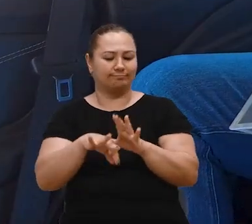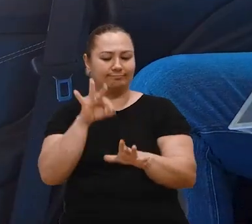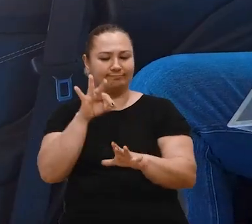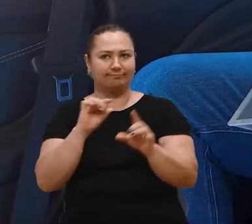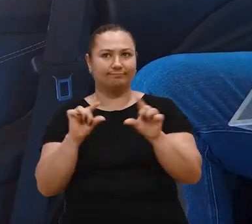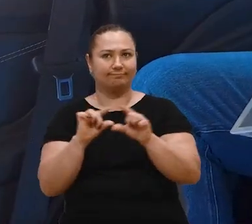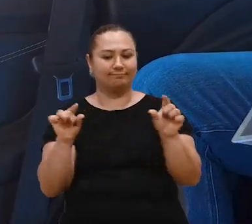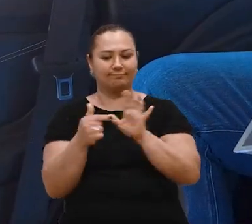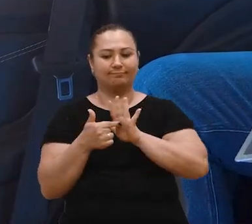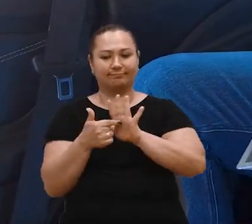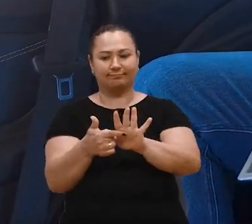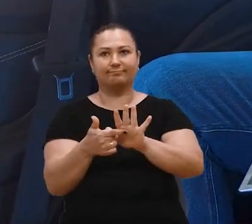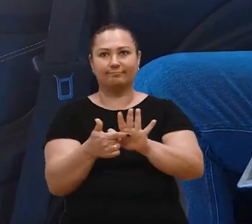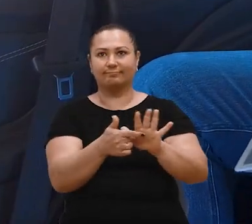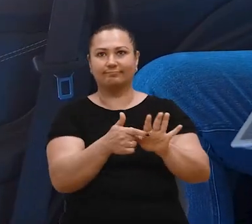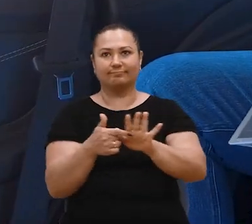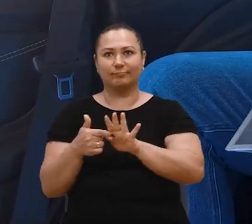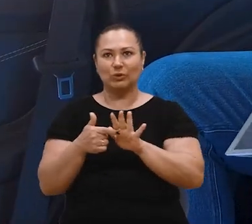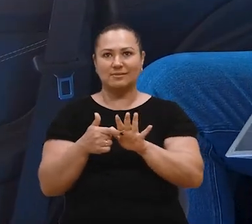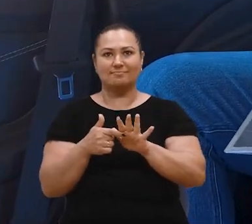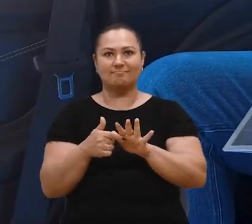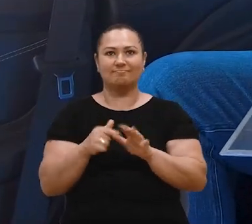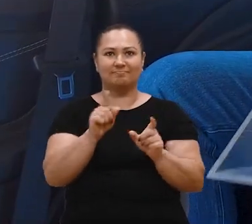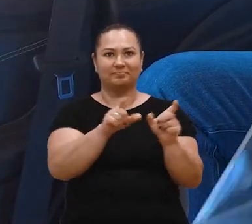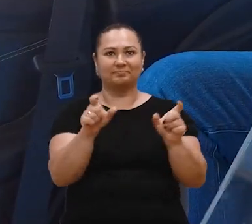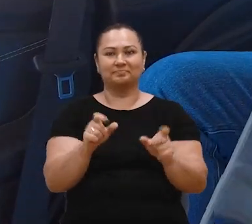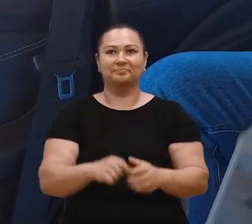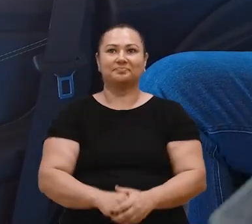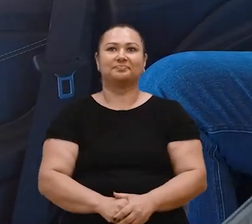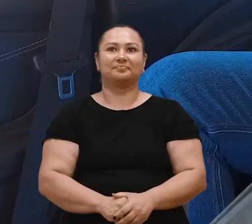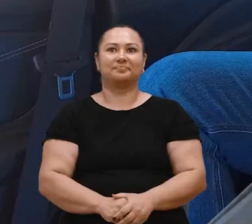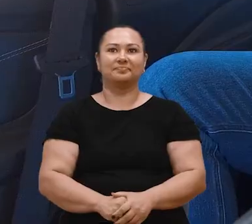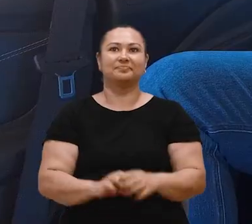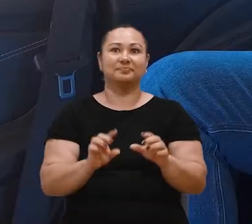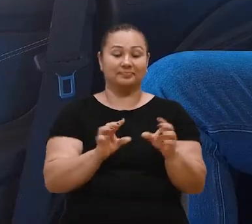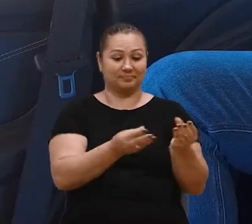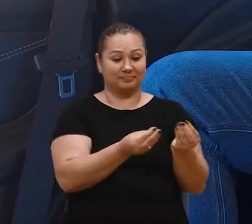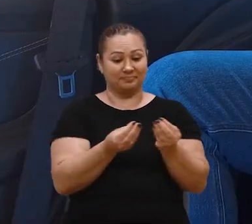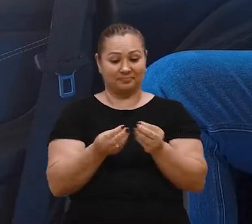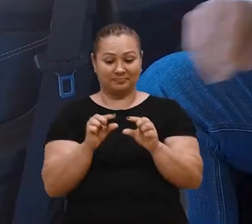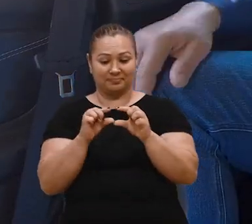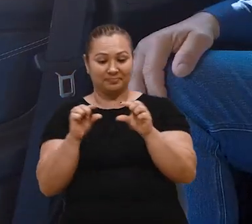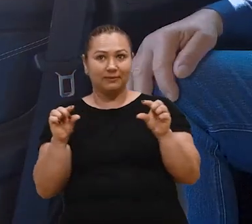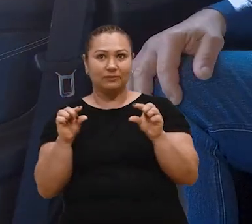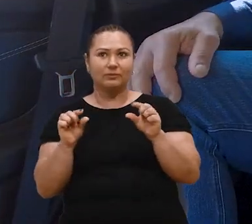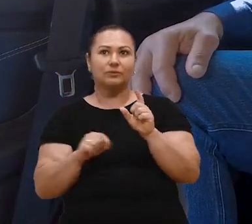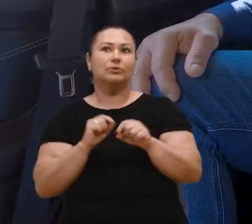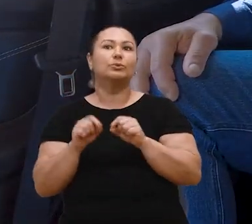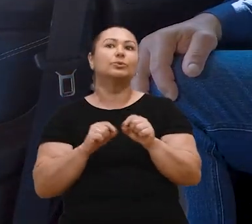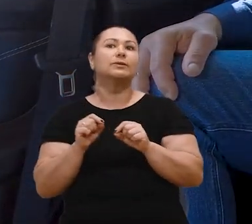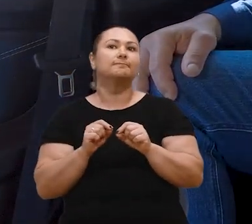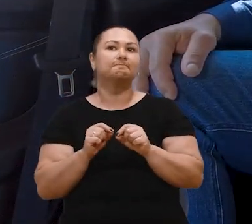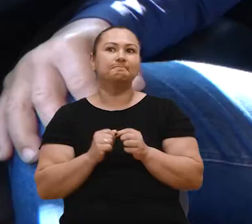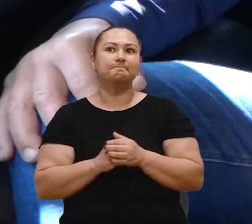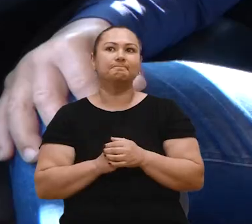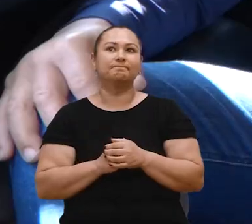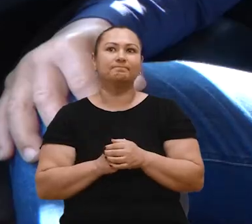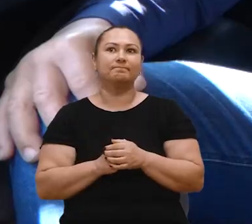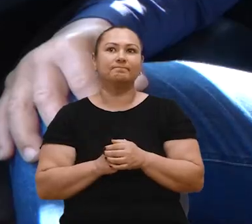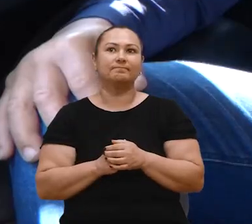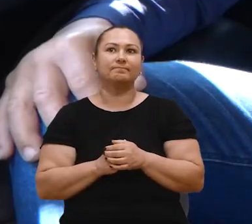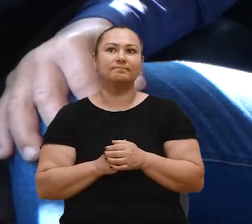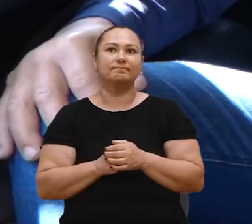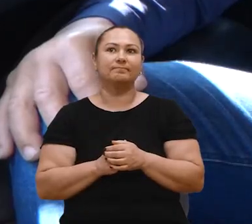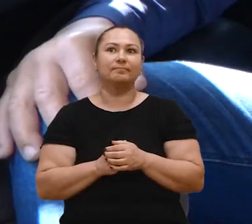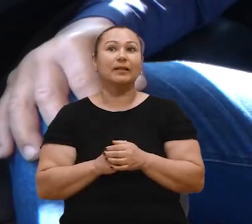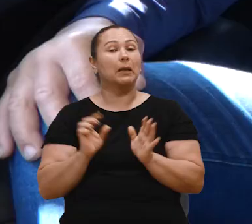pergunta. Vamos mostrar para nossa audiência. Esta aqui é a pergunta de hoje do Fala Vereador. A nossa lente